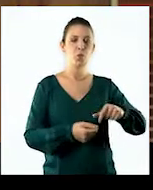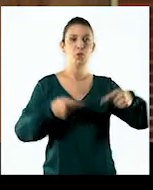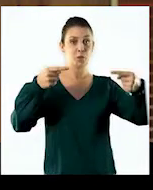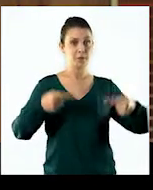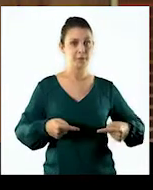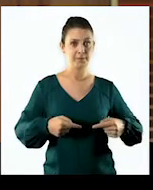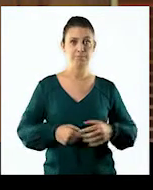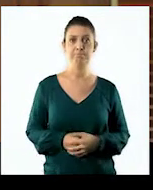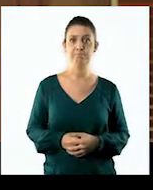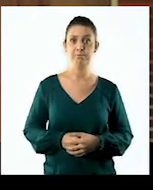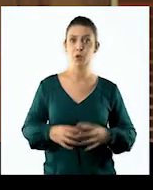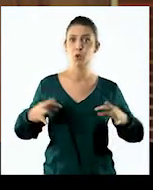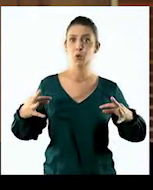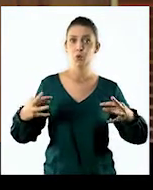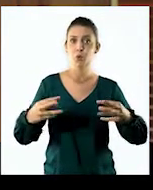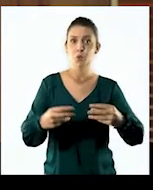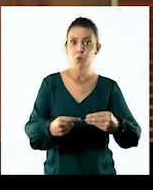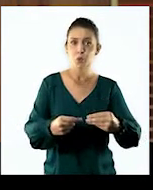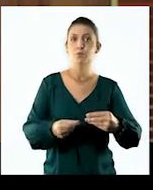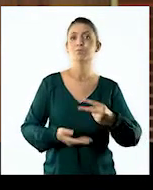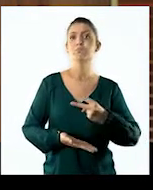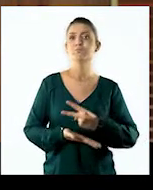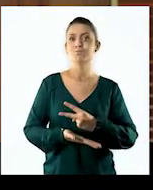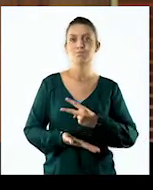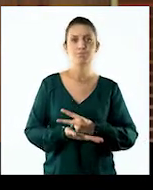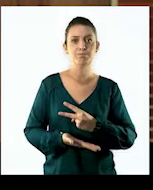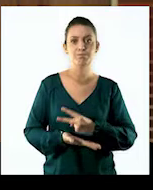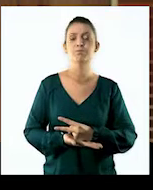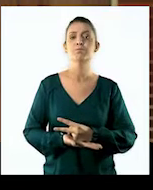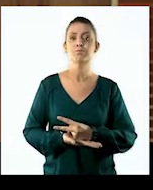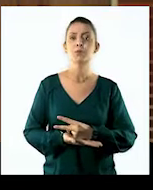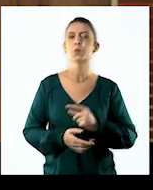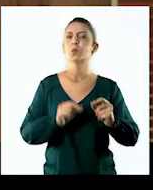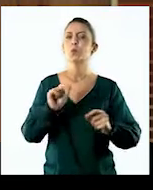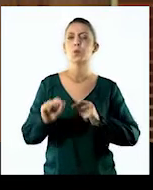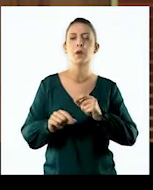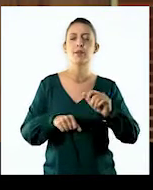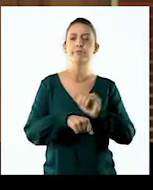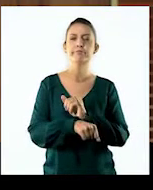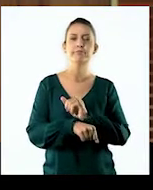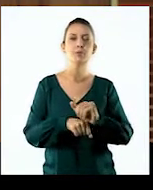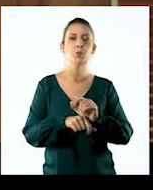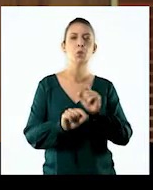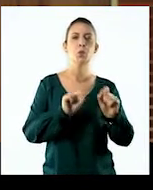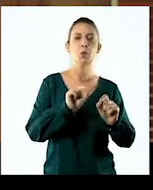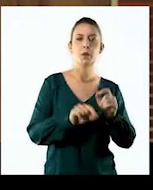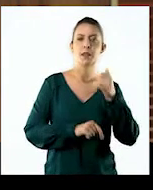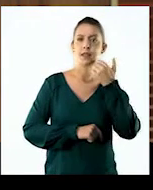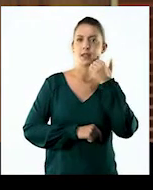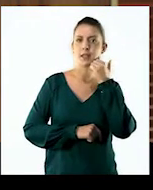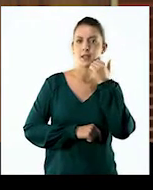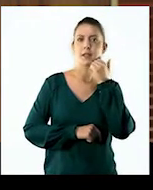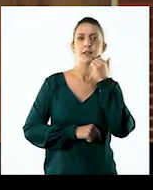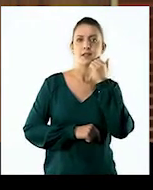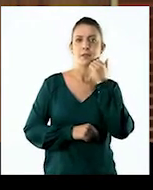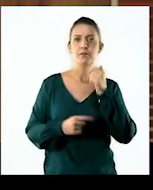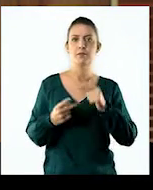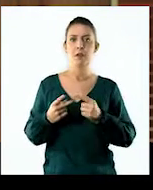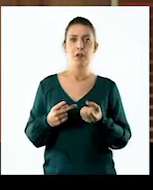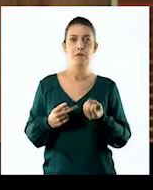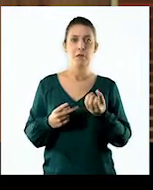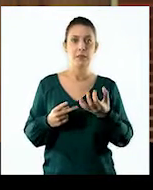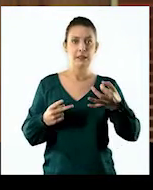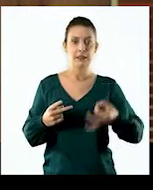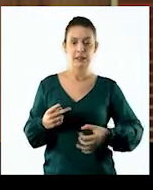mundial todos nós estamos no mesmo barco nossas melhores armas são a ciência a